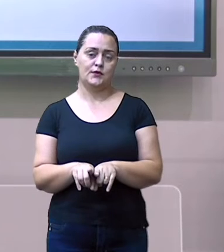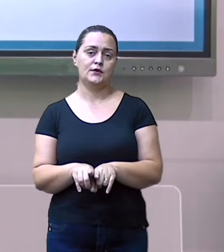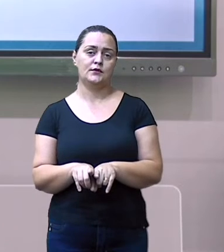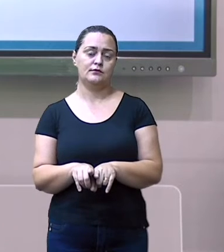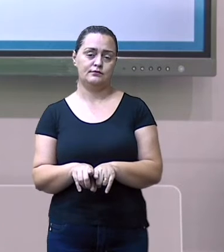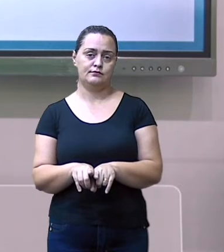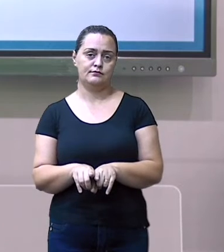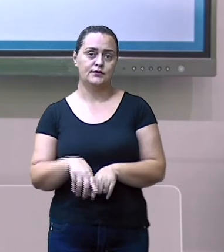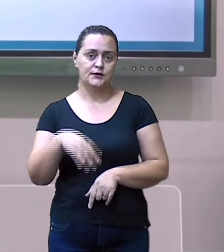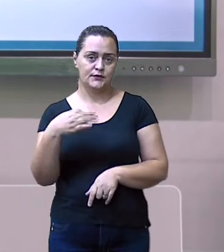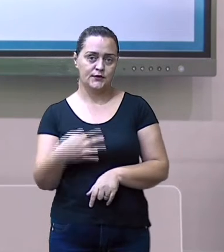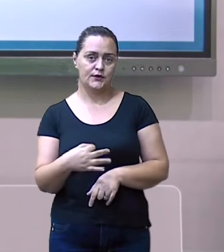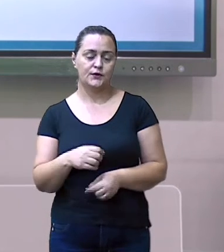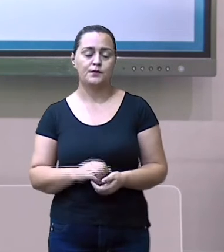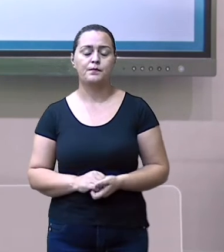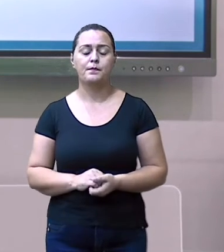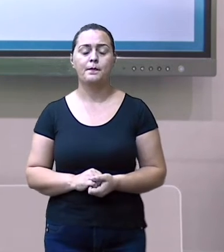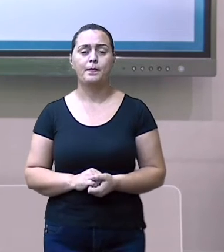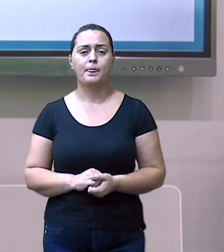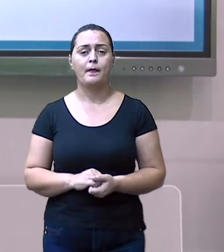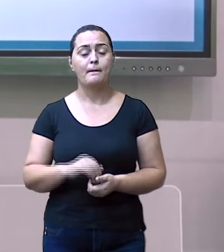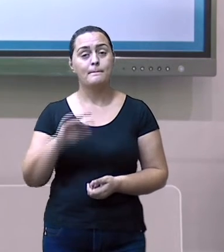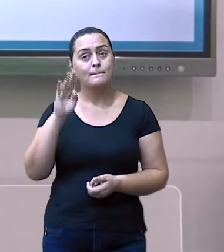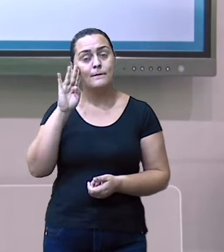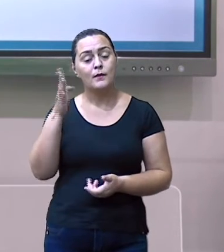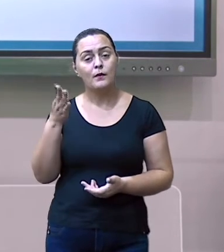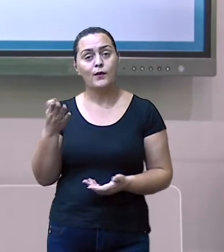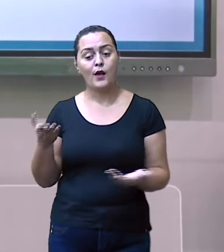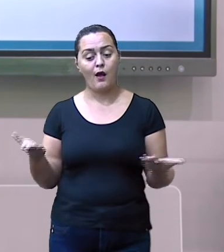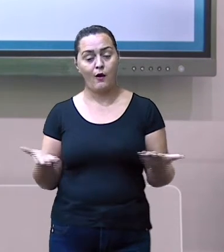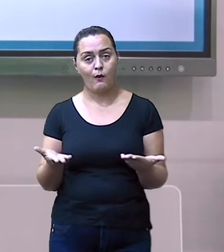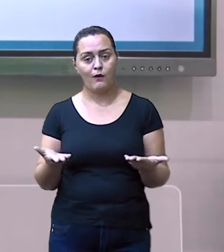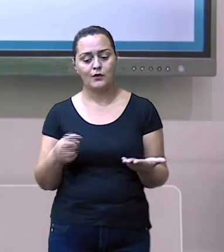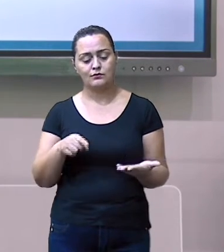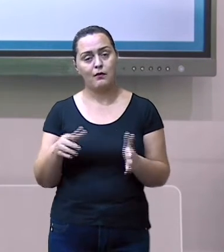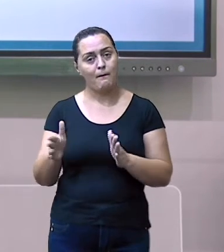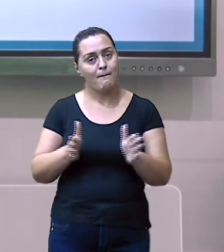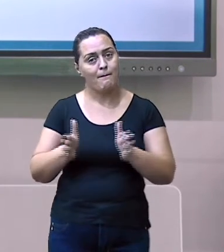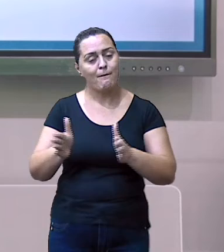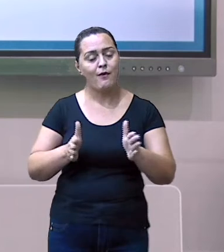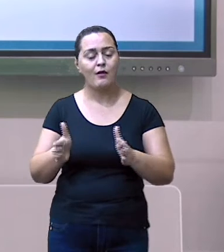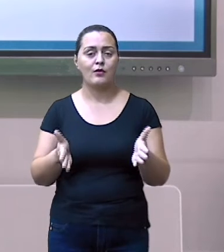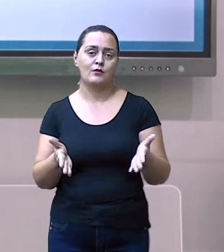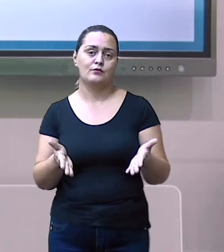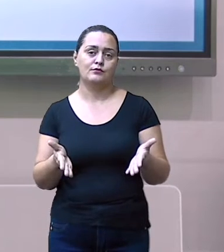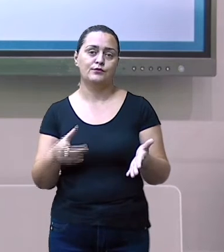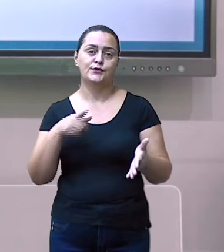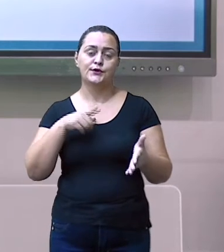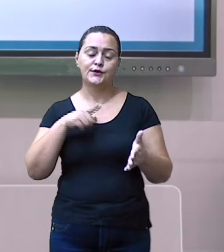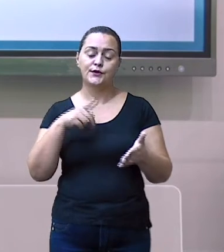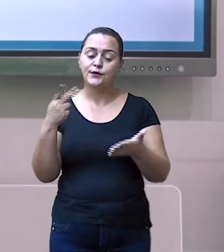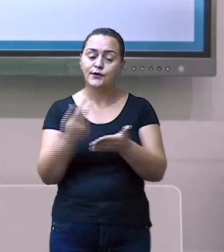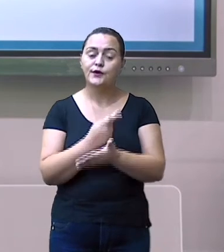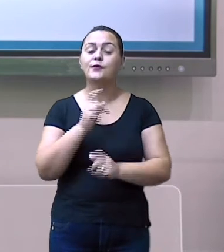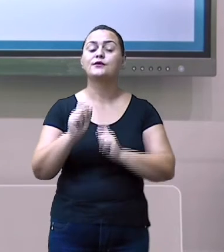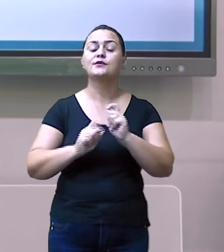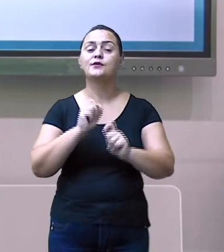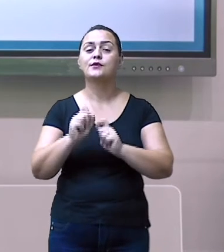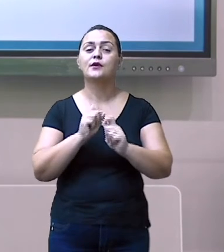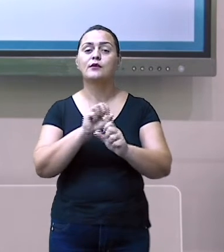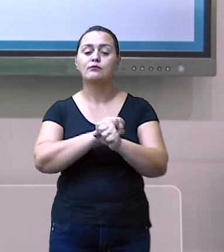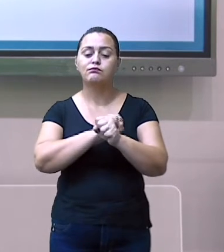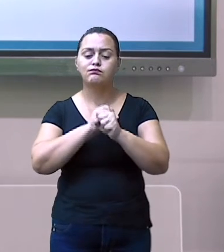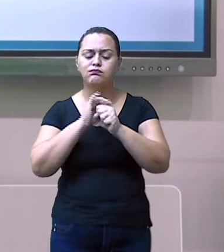é utilizada, certo? Principalmente no momento que nós vivemos, que foi esse período que vivemos a pandemia, onde nós